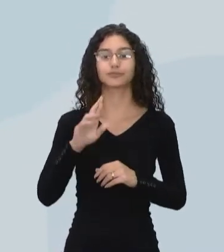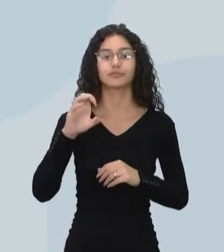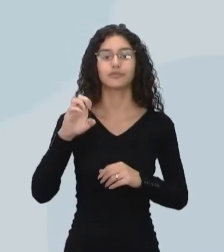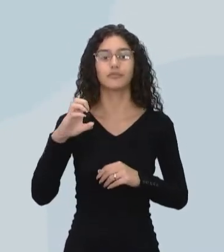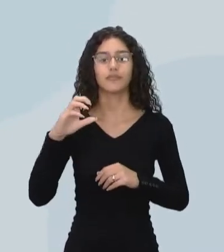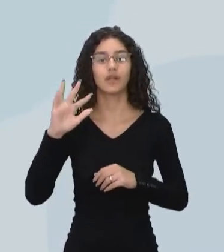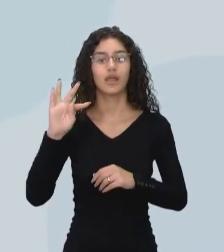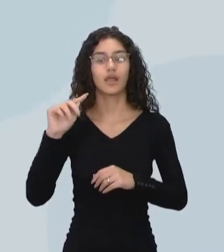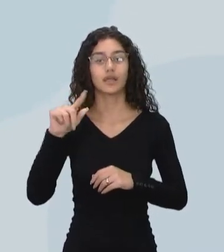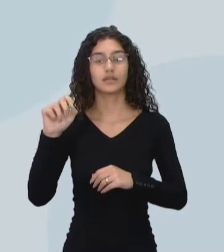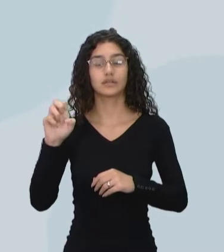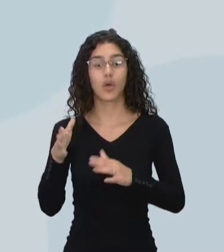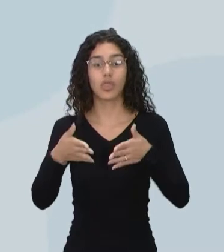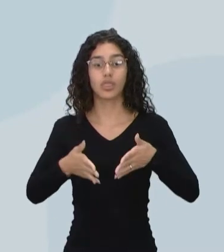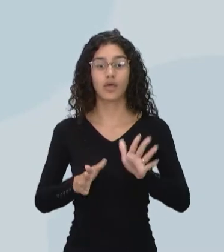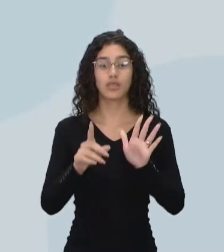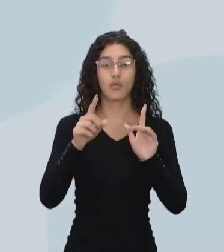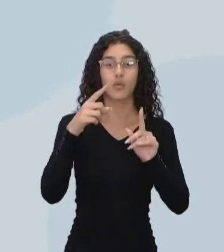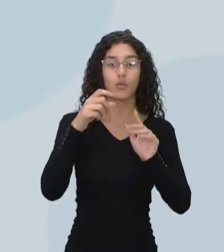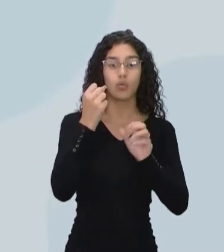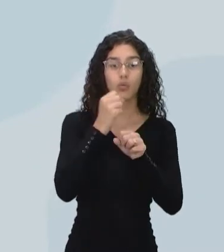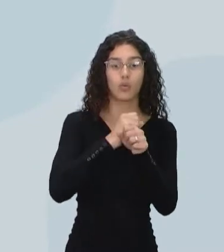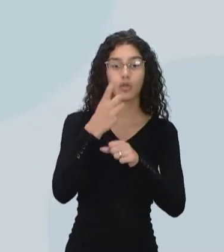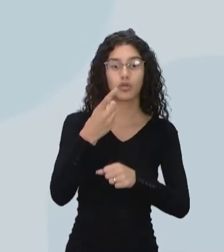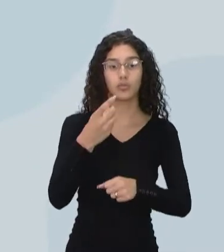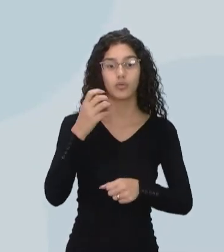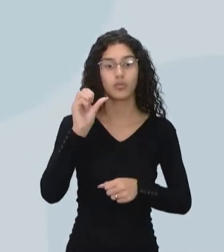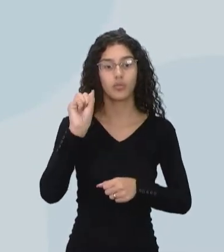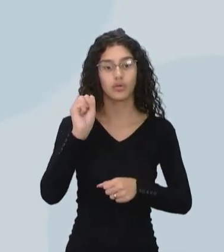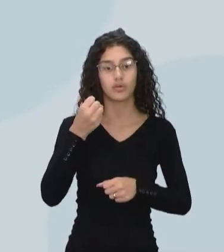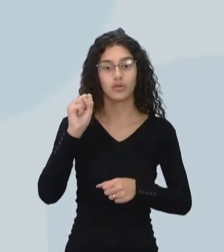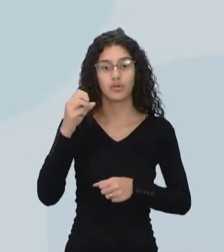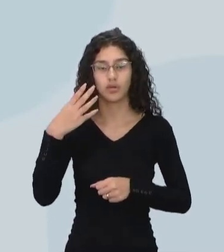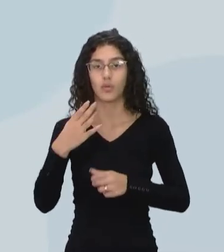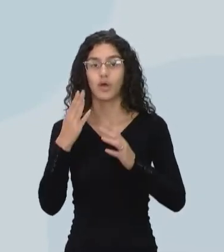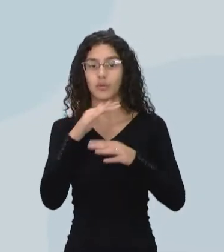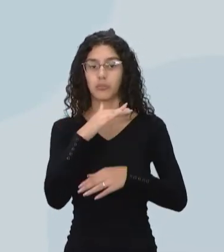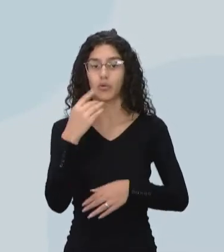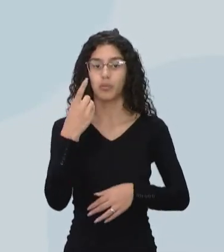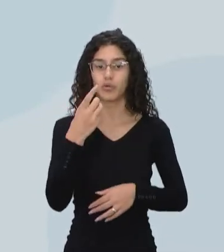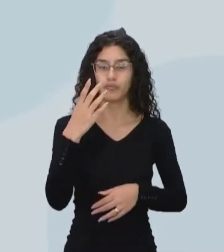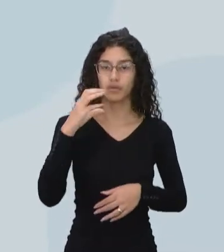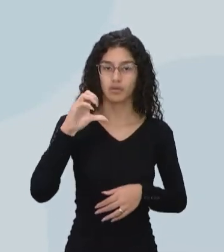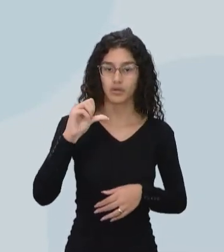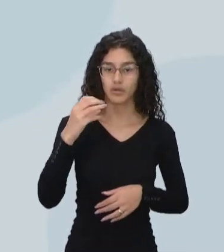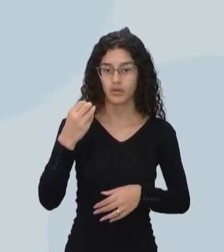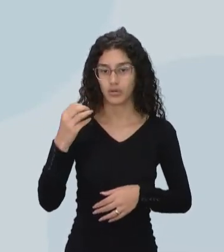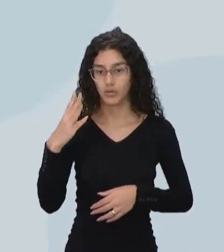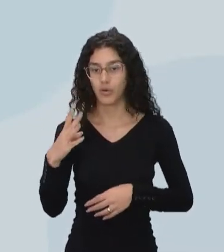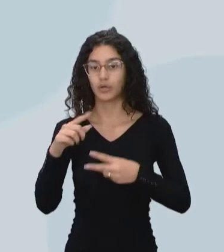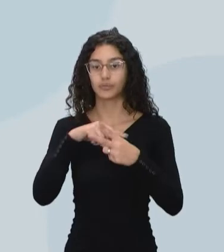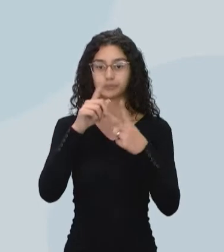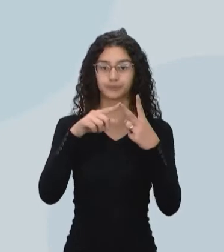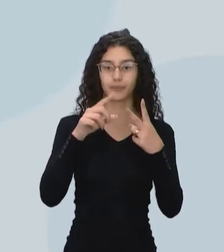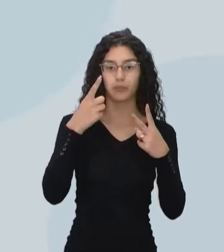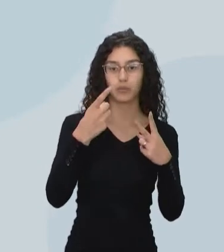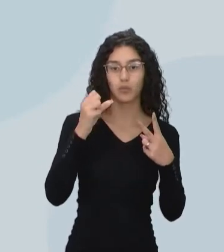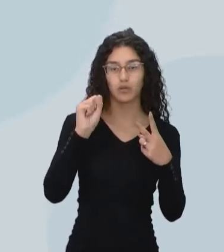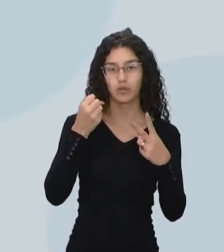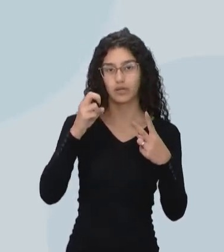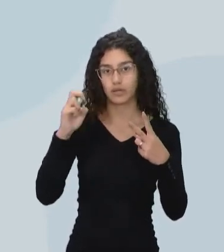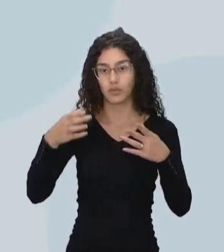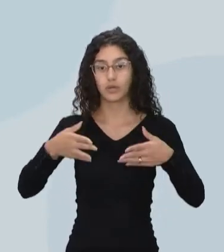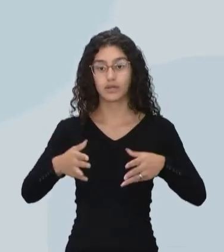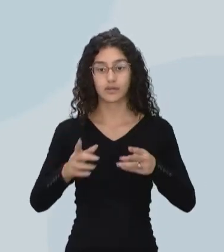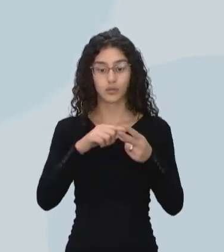ele nasceu em 1884 e faleceu em 1904, e o Lablache, ele nasceu em 1885